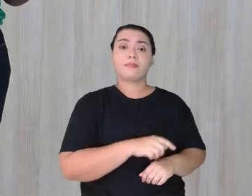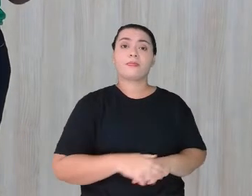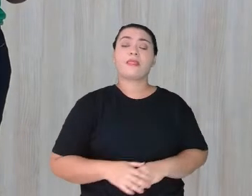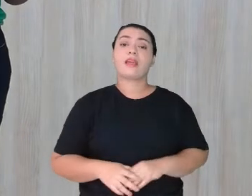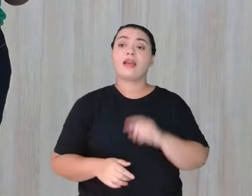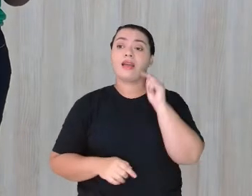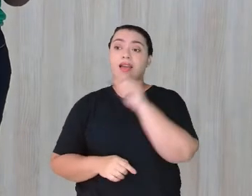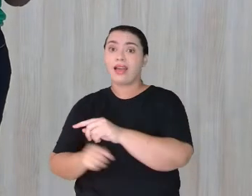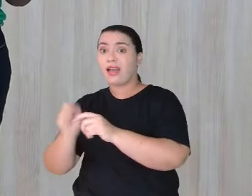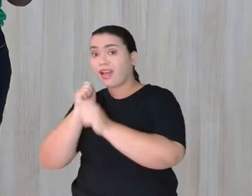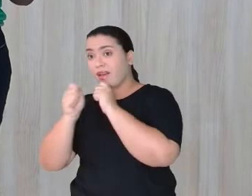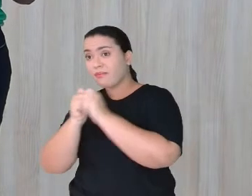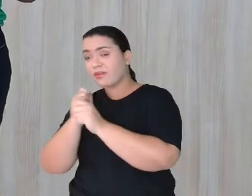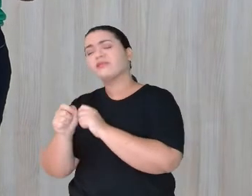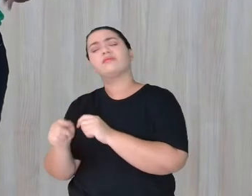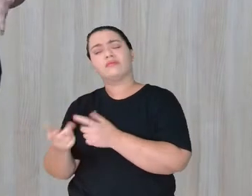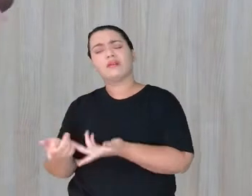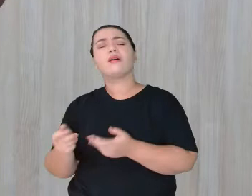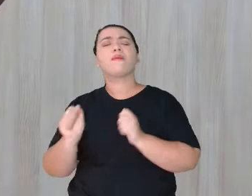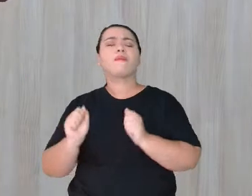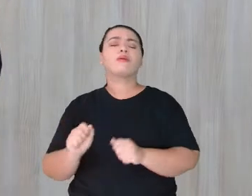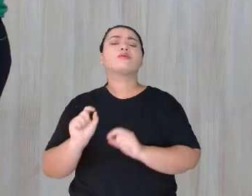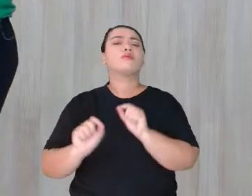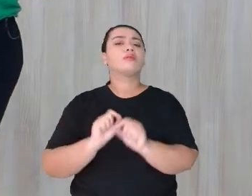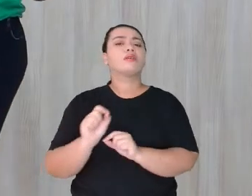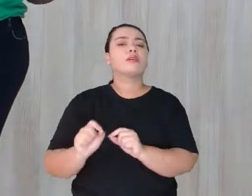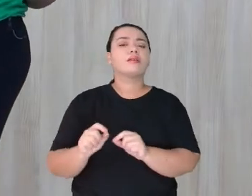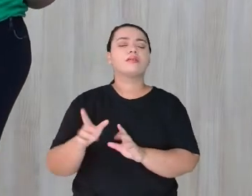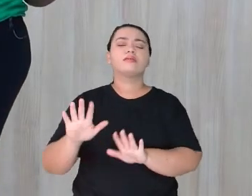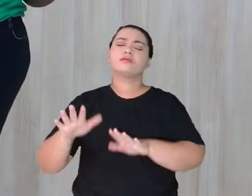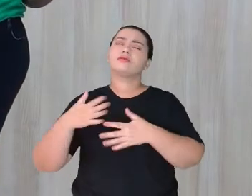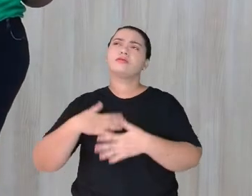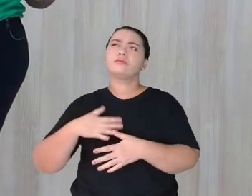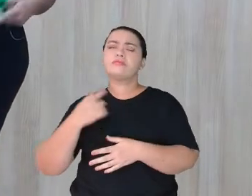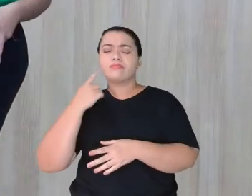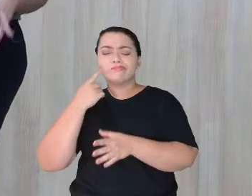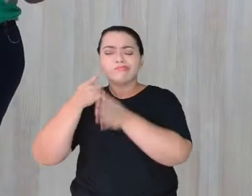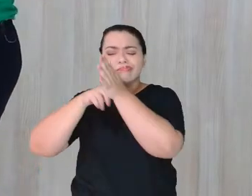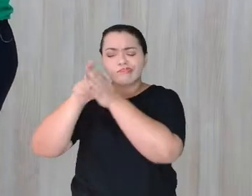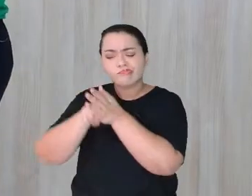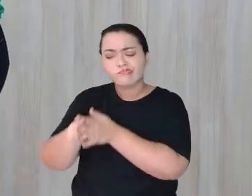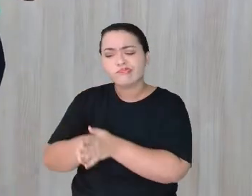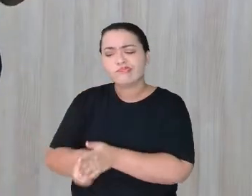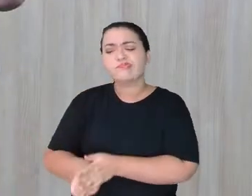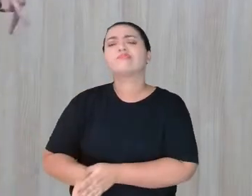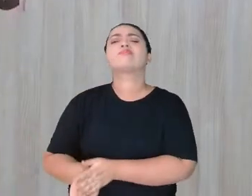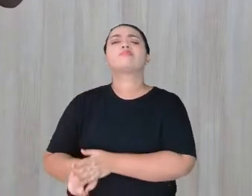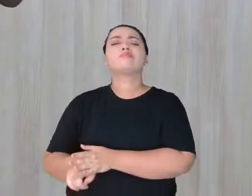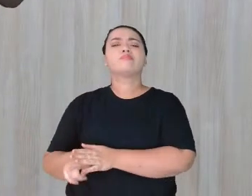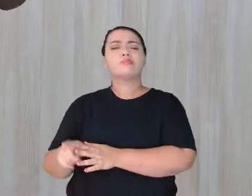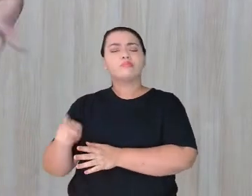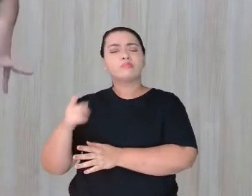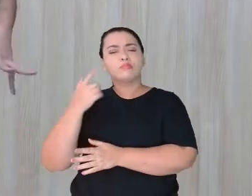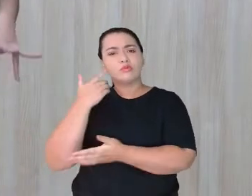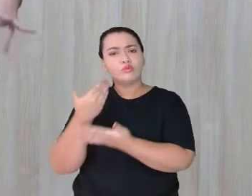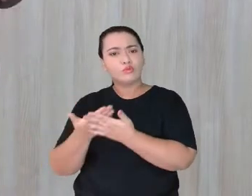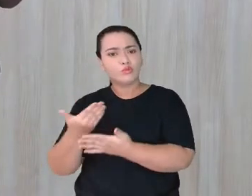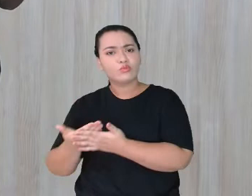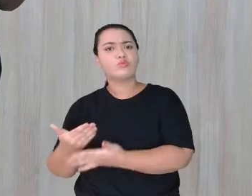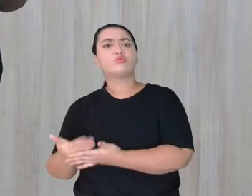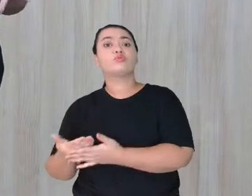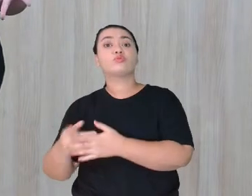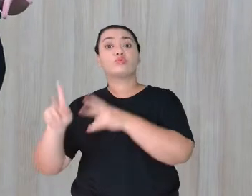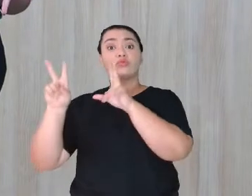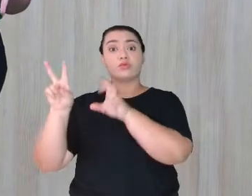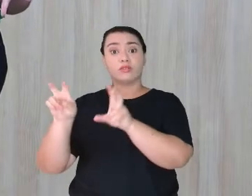acontece, na reportagem eu posso me dar o luxo de voltar ao passado, de fazer um flashback, de fazer um estudo